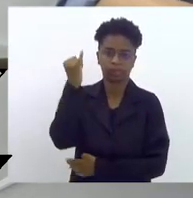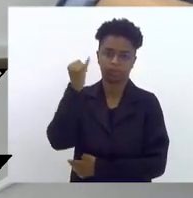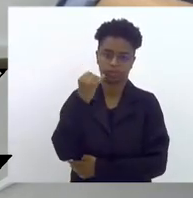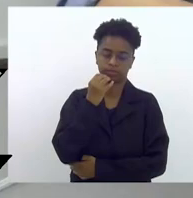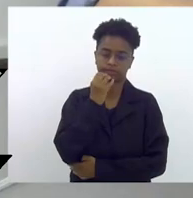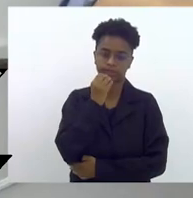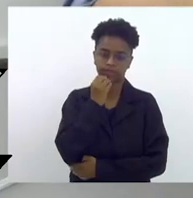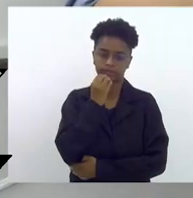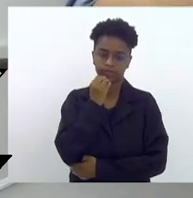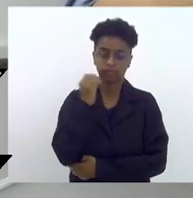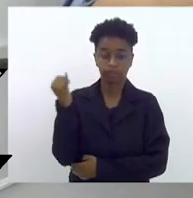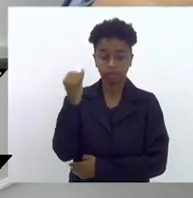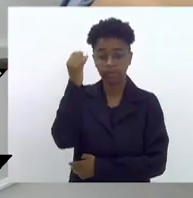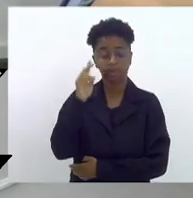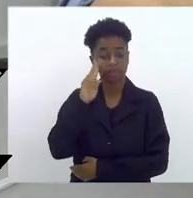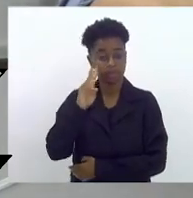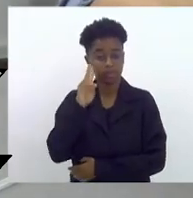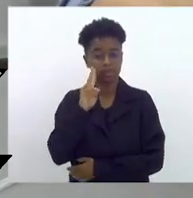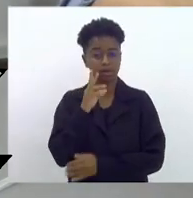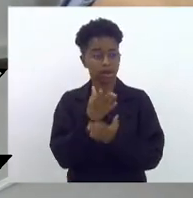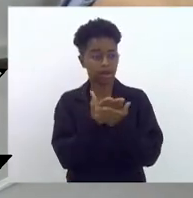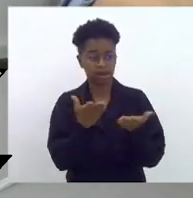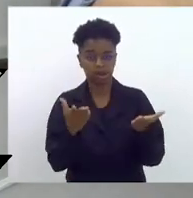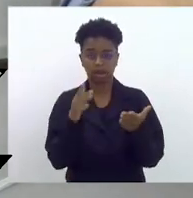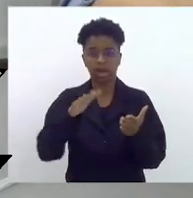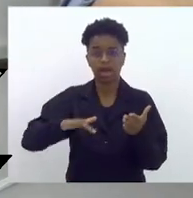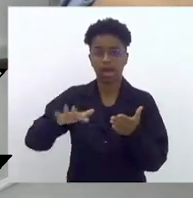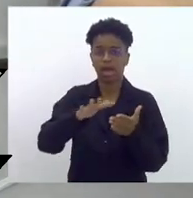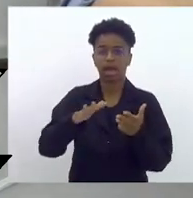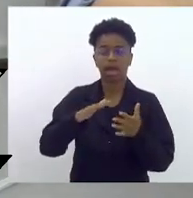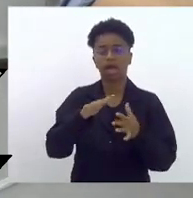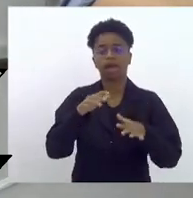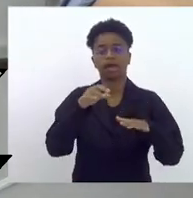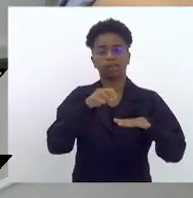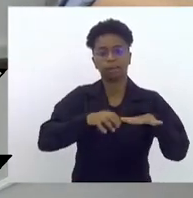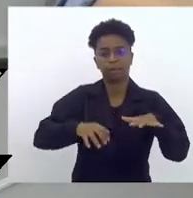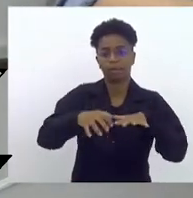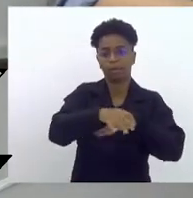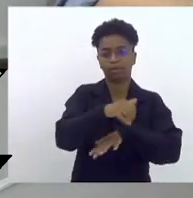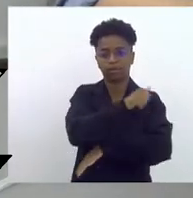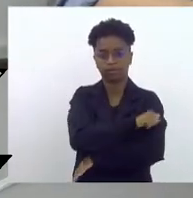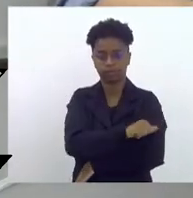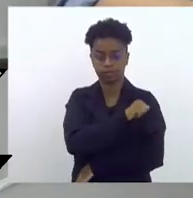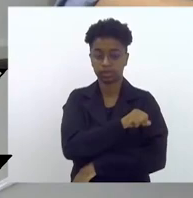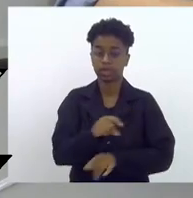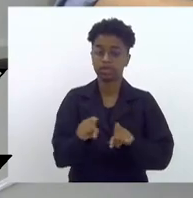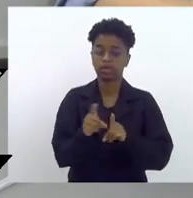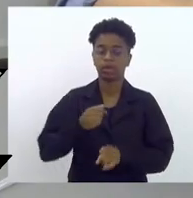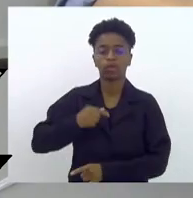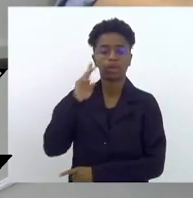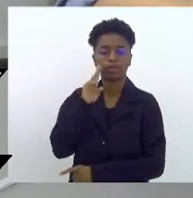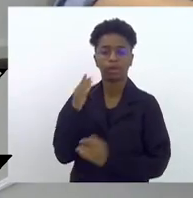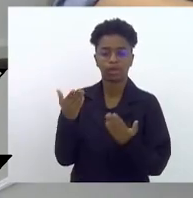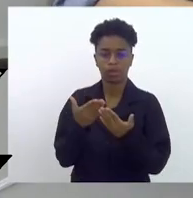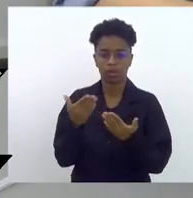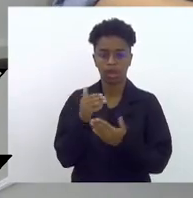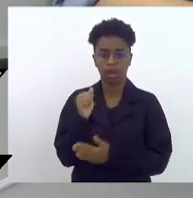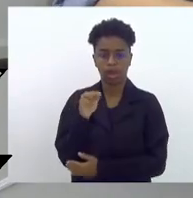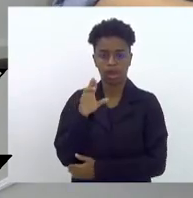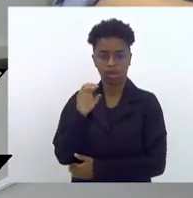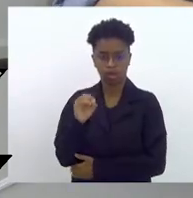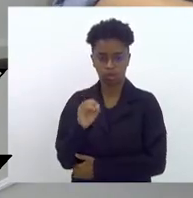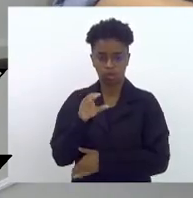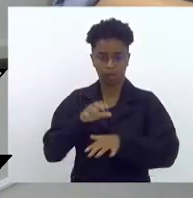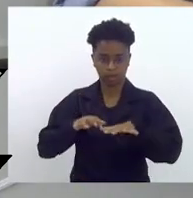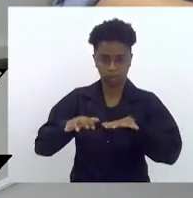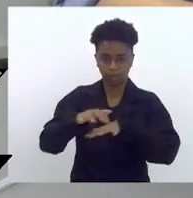lembrar o ser Quis no arco Metropolitano do Rio de Janeiro que dia que eles passaram agora estão me lembrando arco Metropolitano